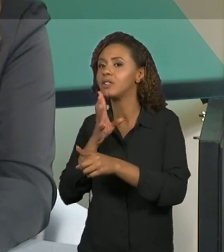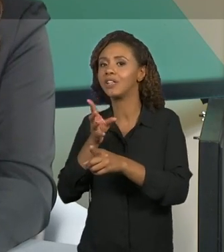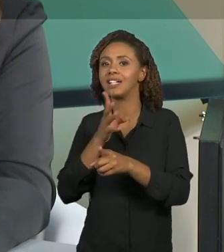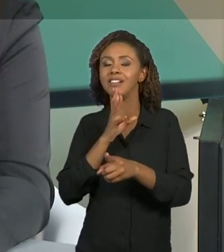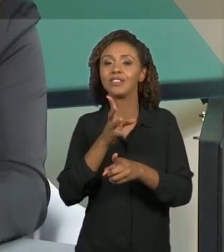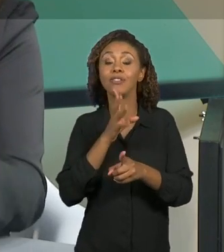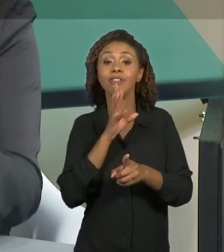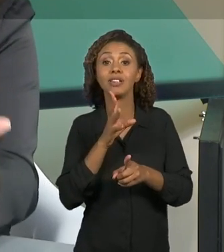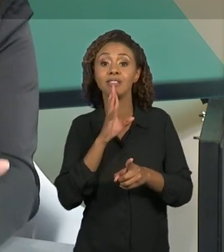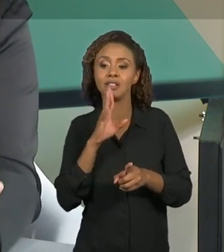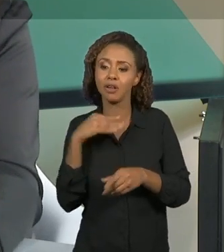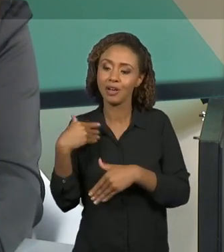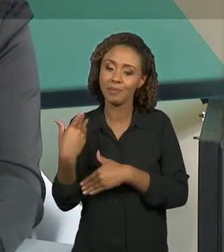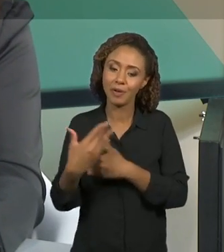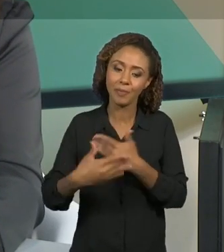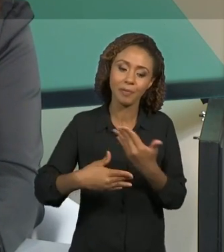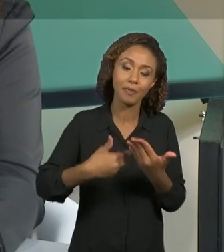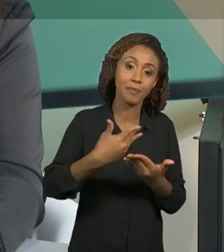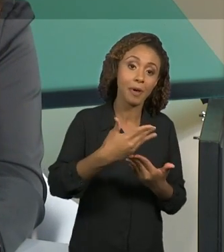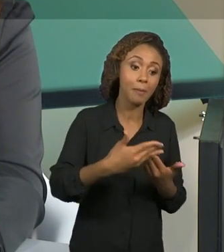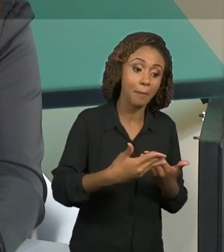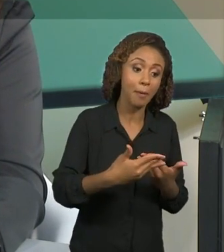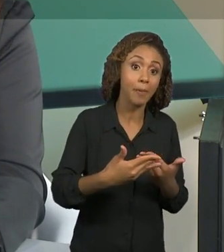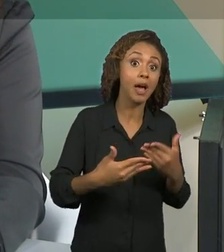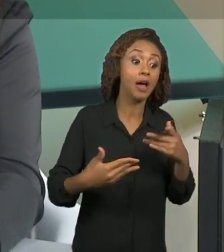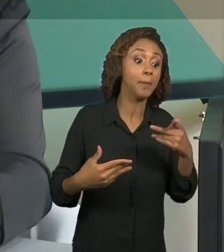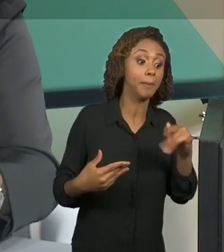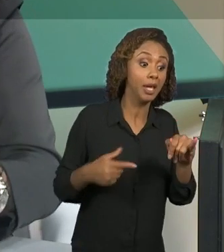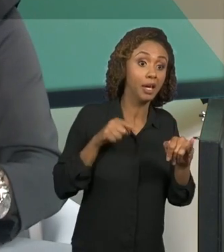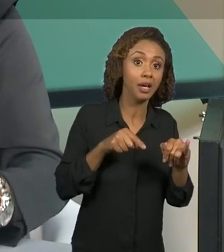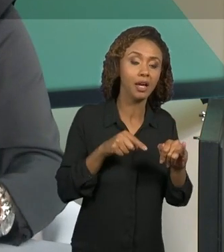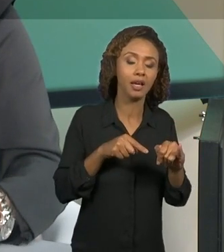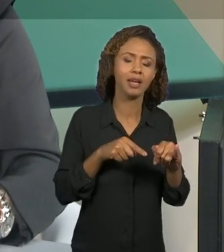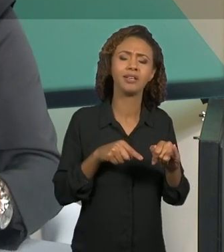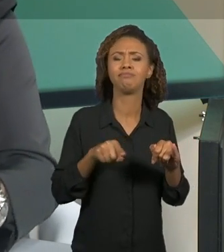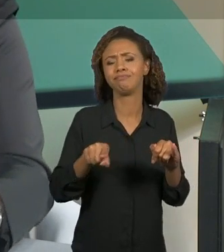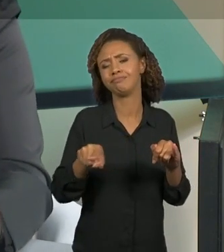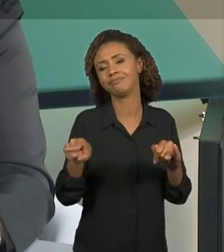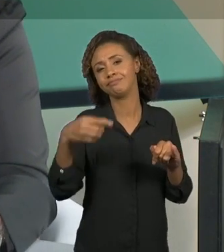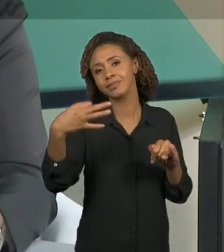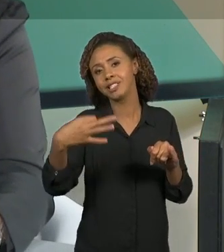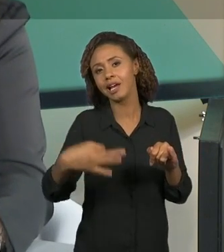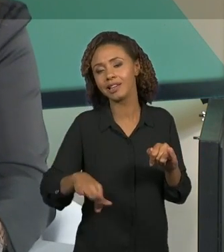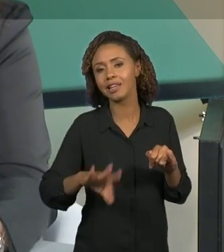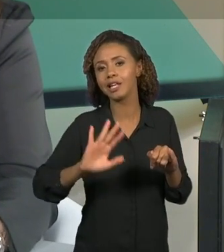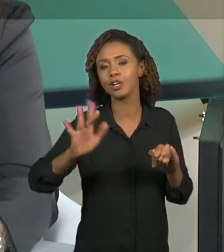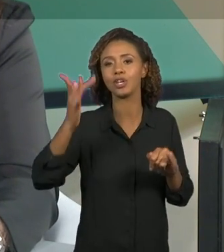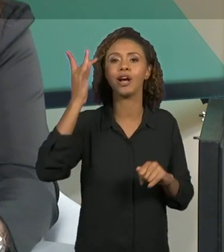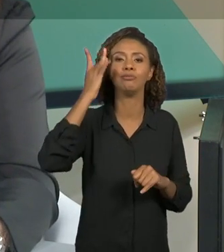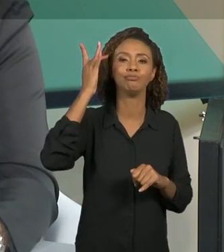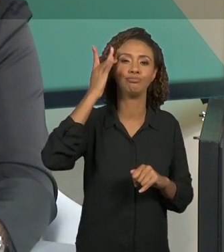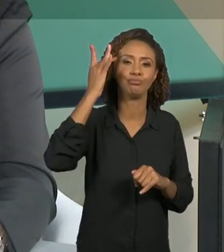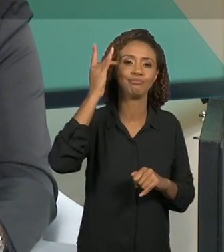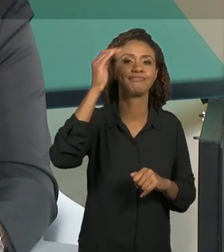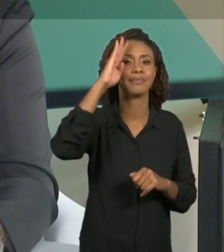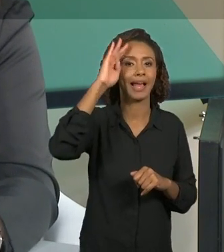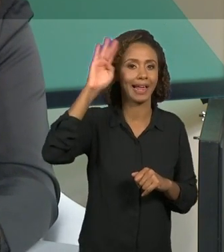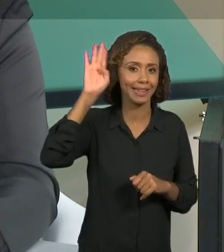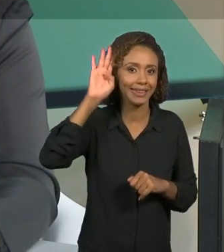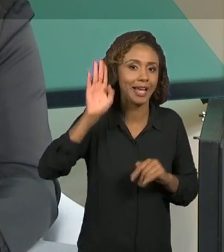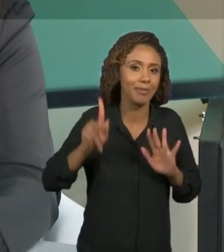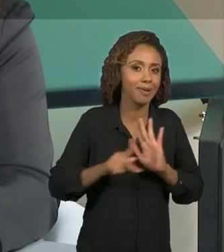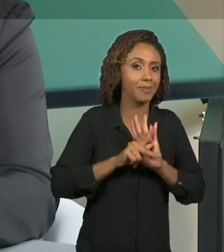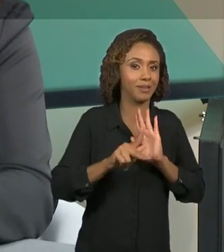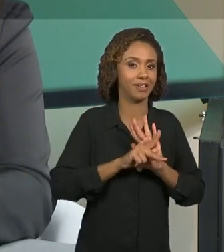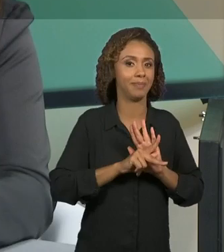final até o momento da gente chegar no projeto tem a certeza que vocês já terão adquirido a maturidade acadêmica necessária